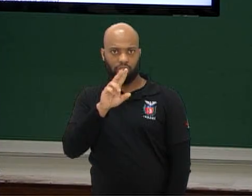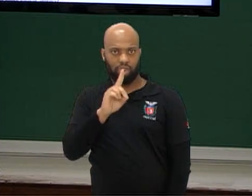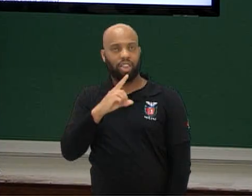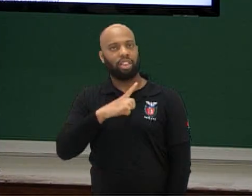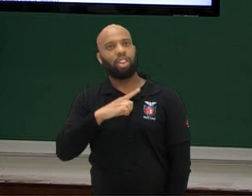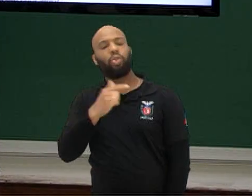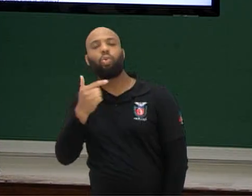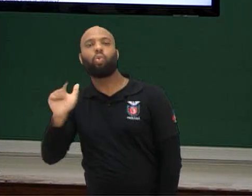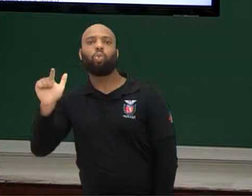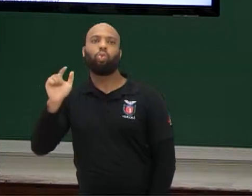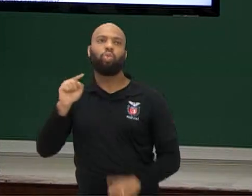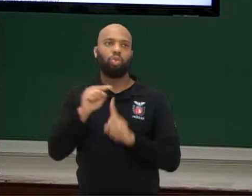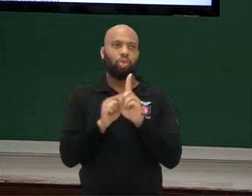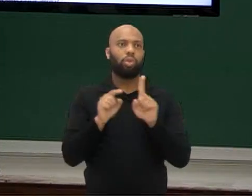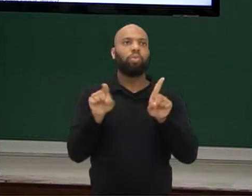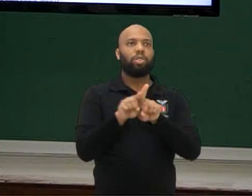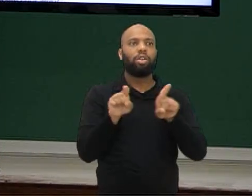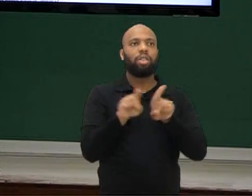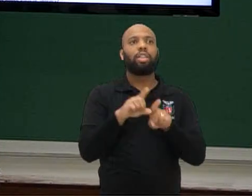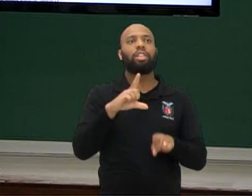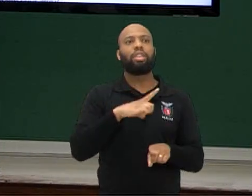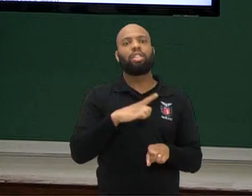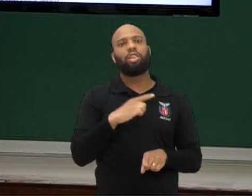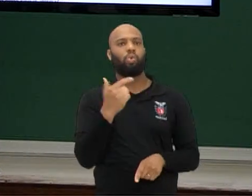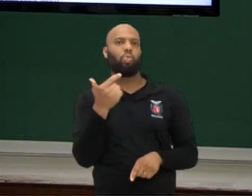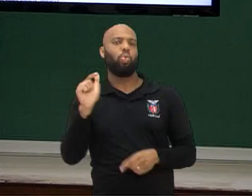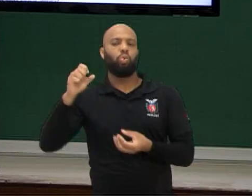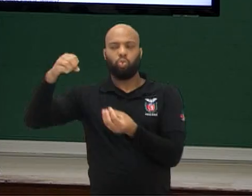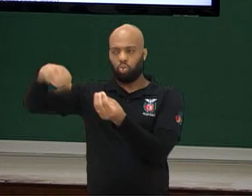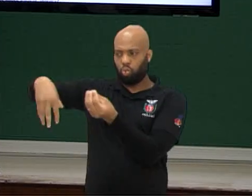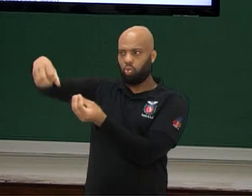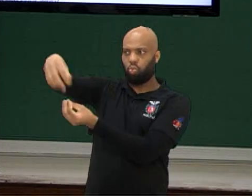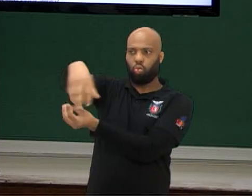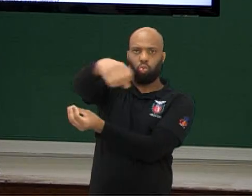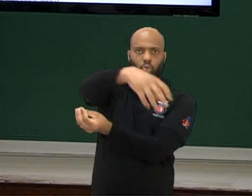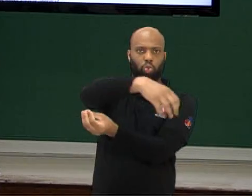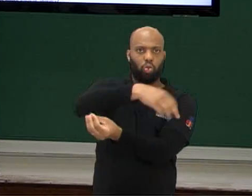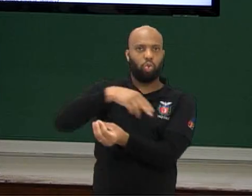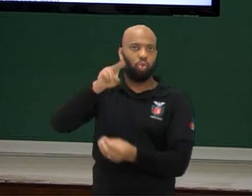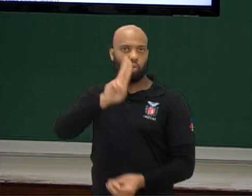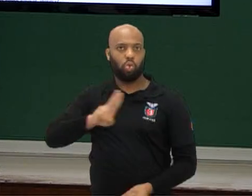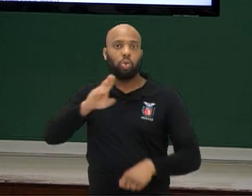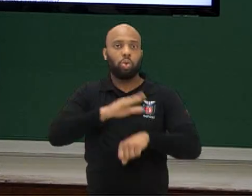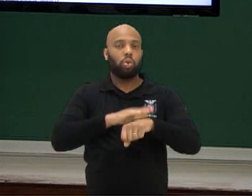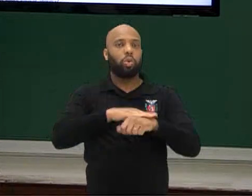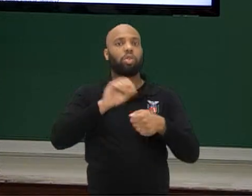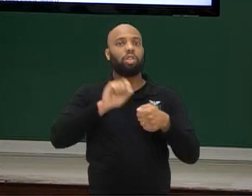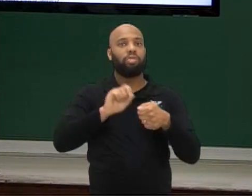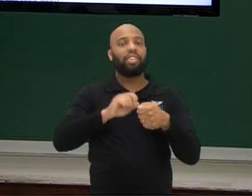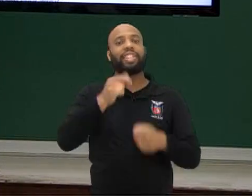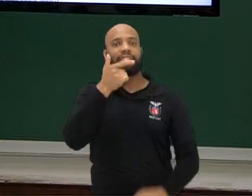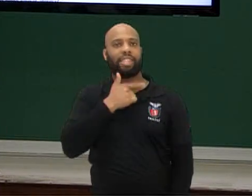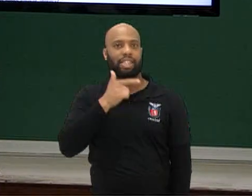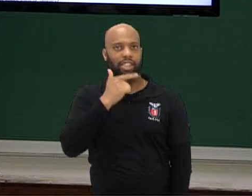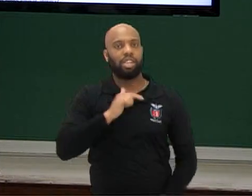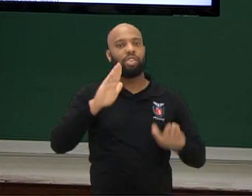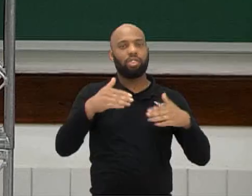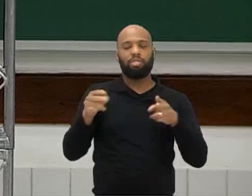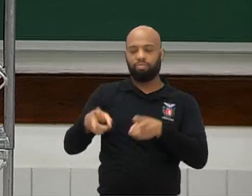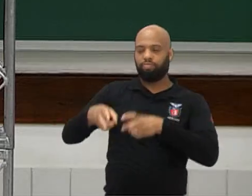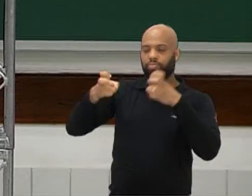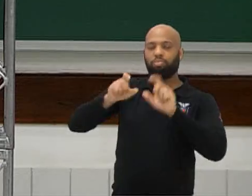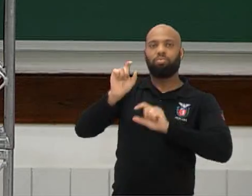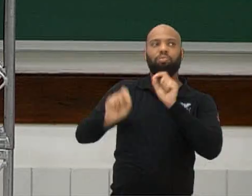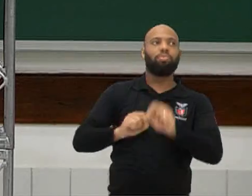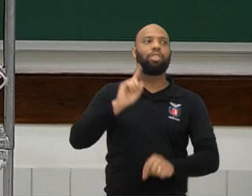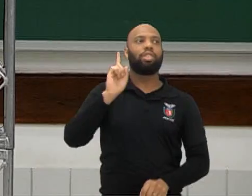são utilizados alguns outros fungos também são utilizados na fabricação de queijos. Então a gente pode observar